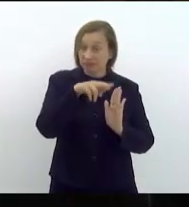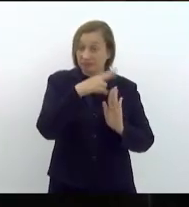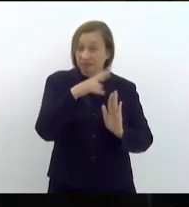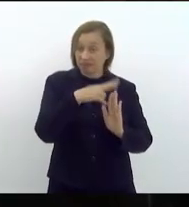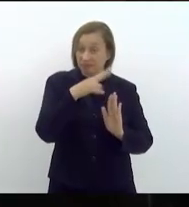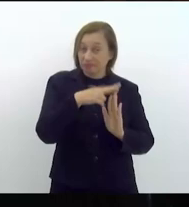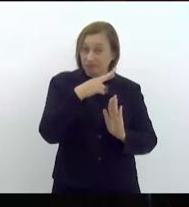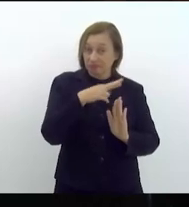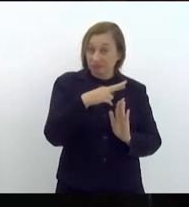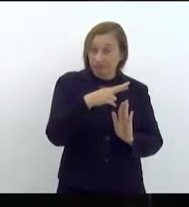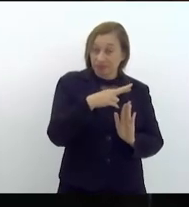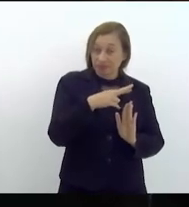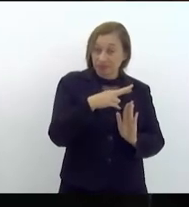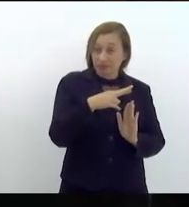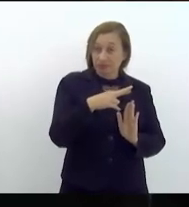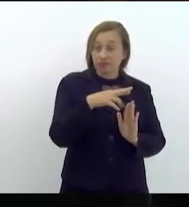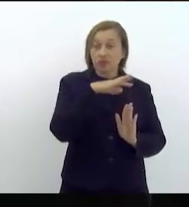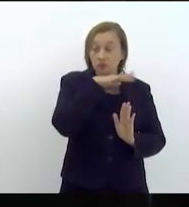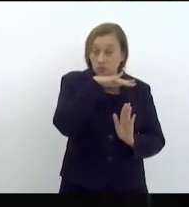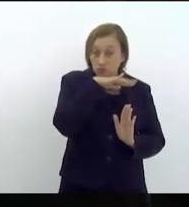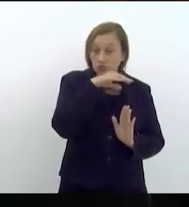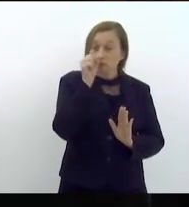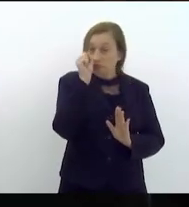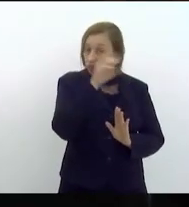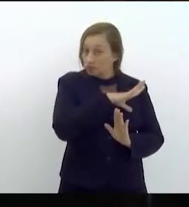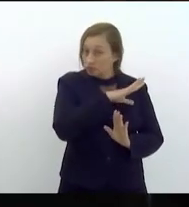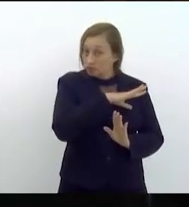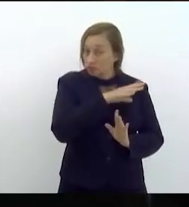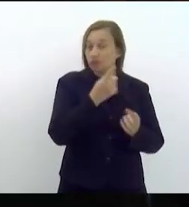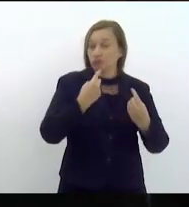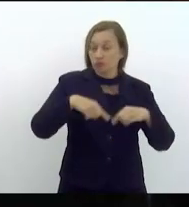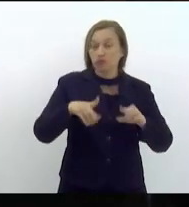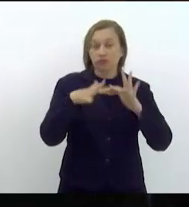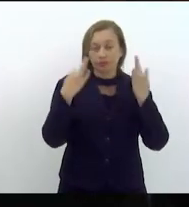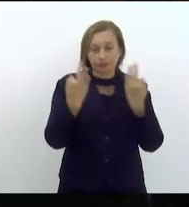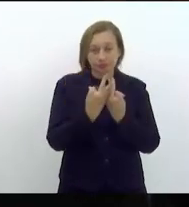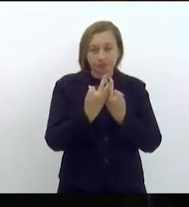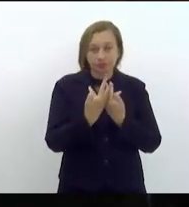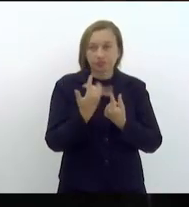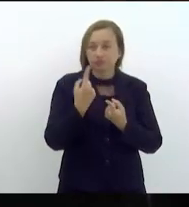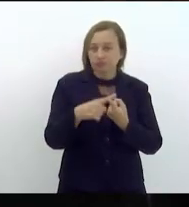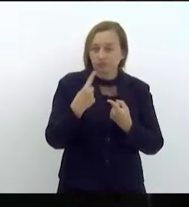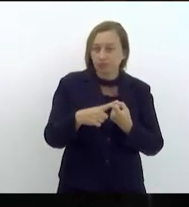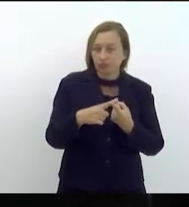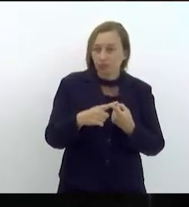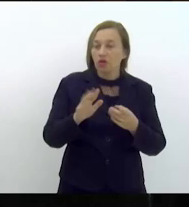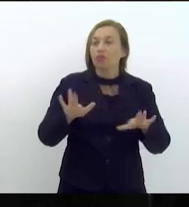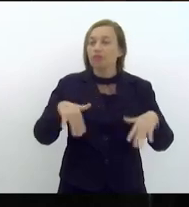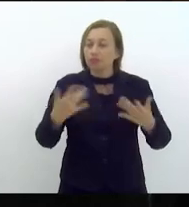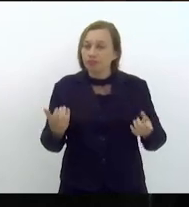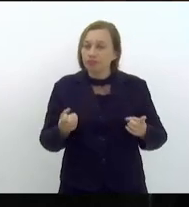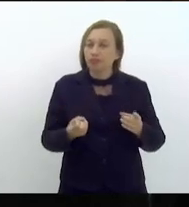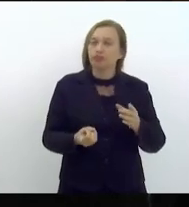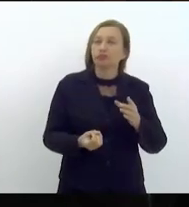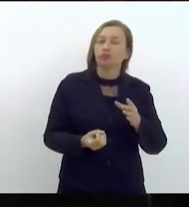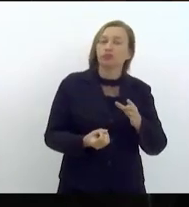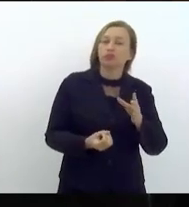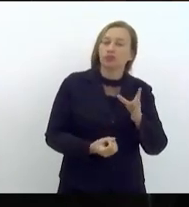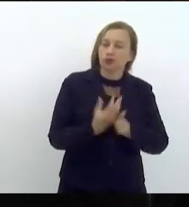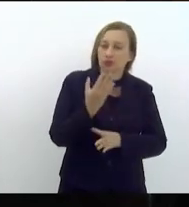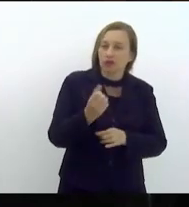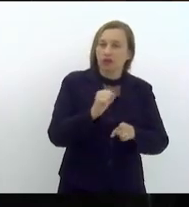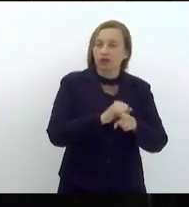violenta criminosa e absurda contra essas famílias porque quando o aluguel social foi implementado